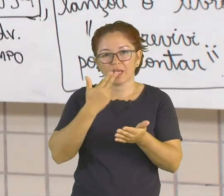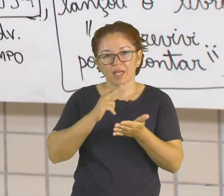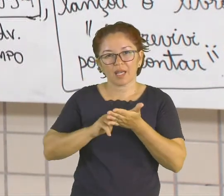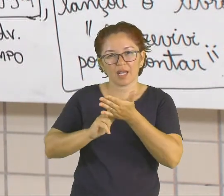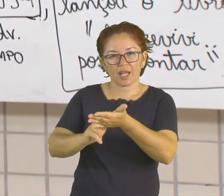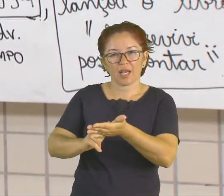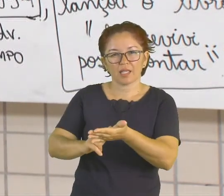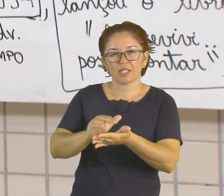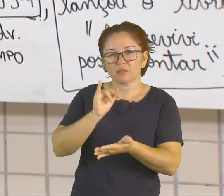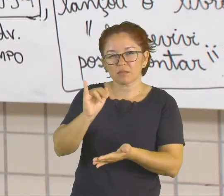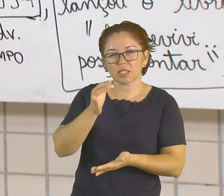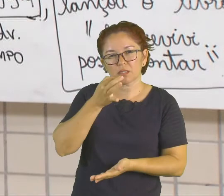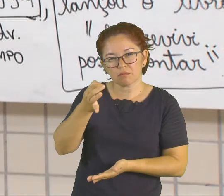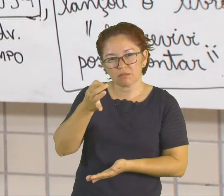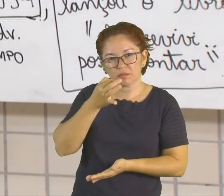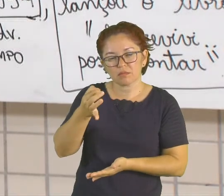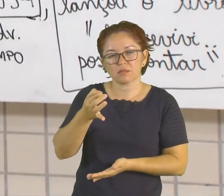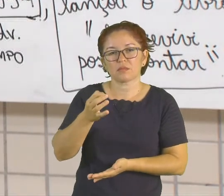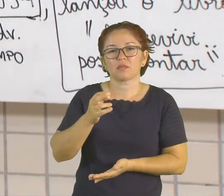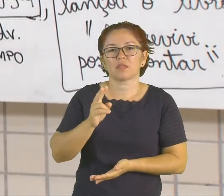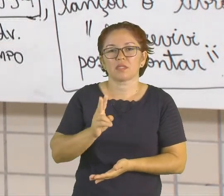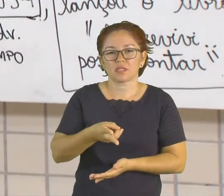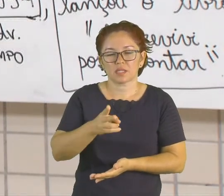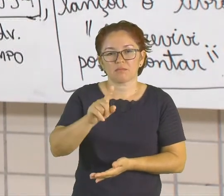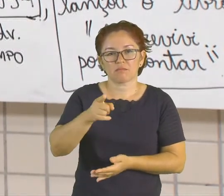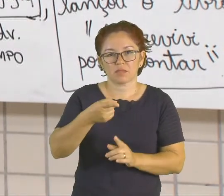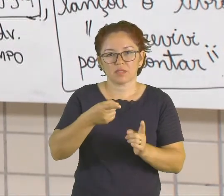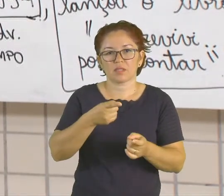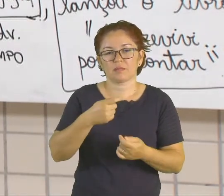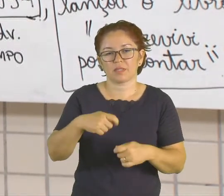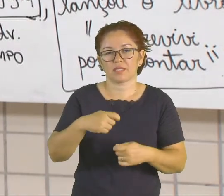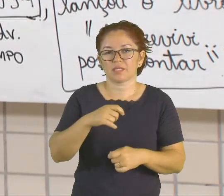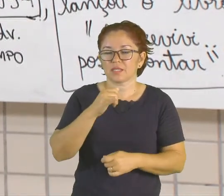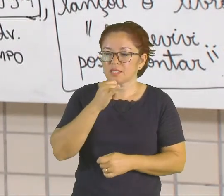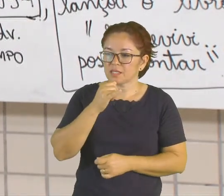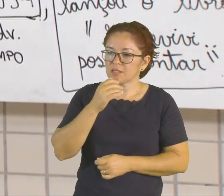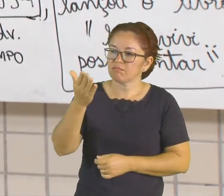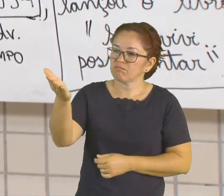a vírgula, né? Após ele, senhor diretor, vírgula.